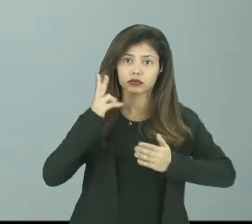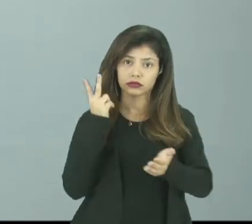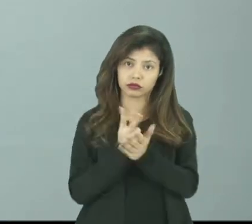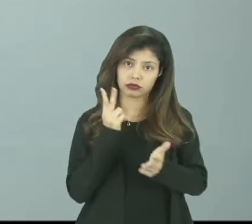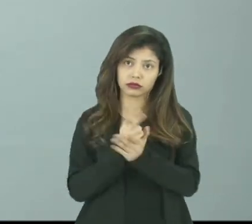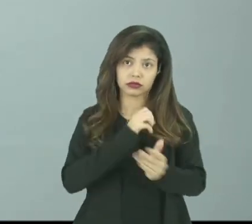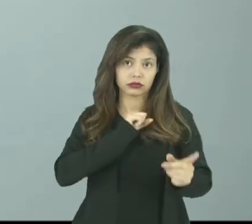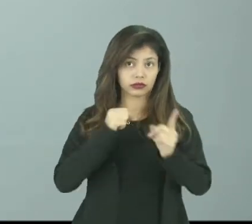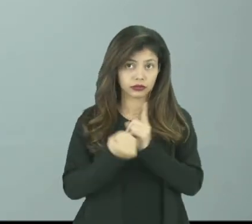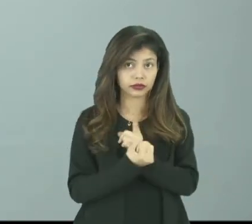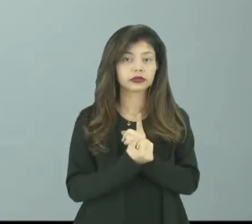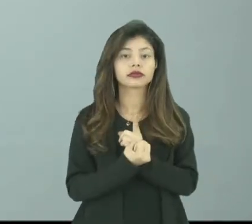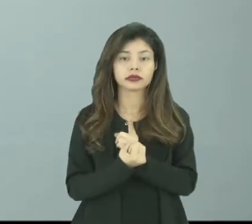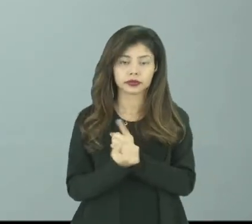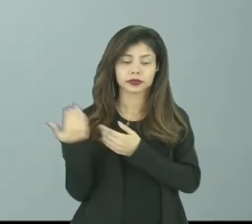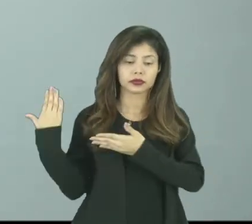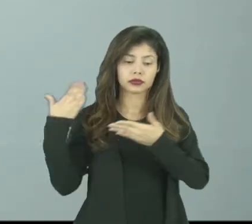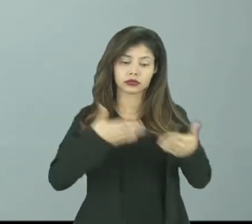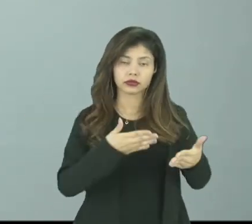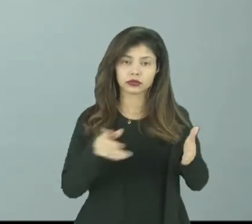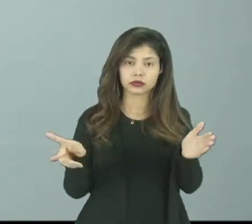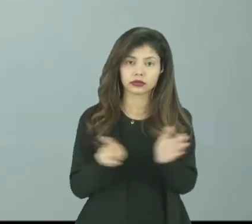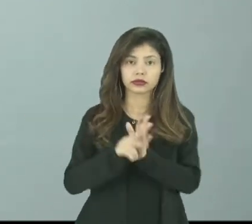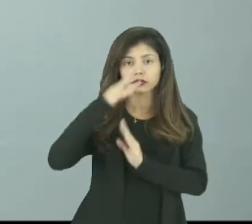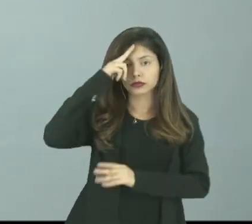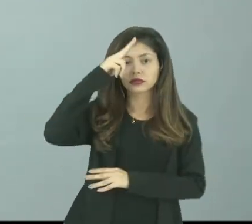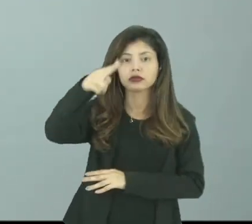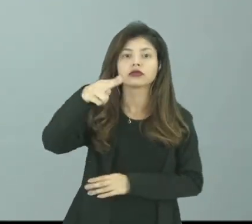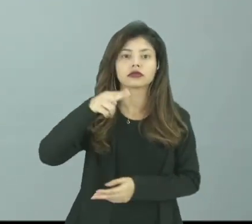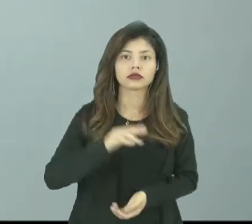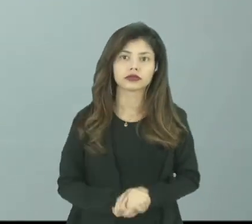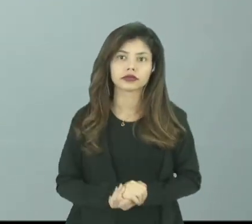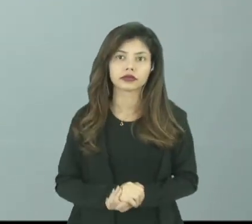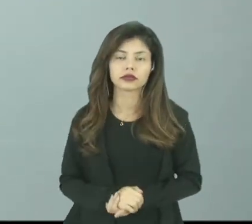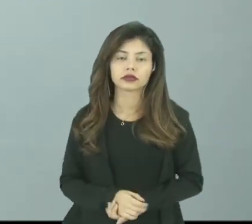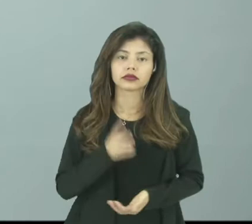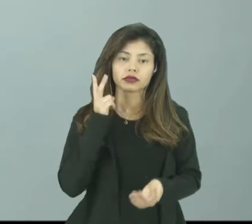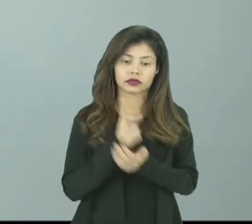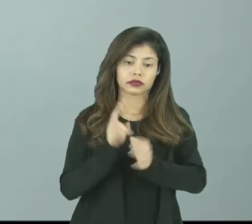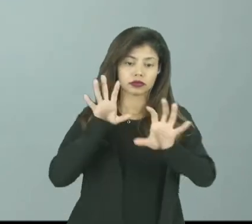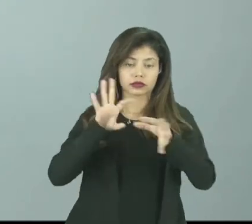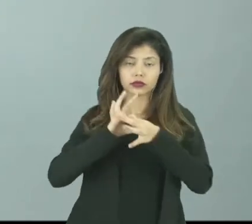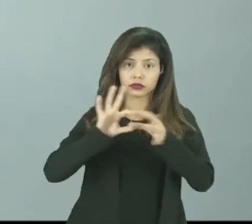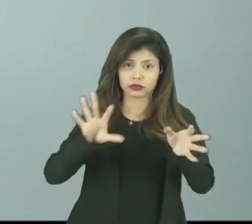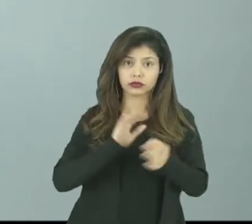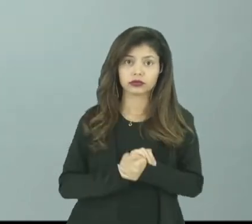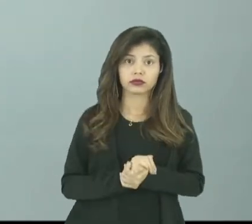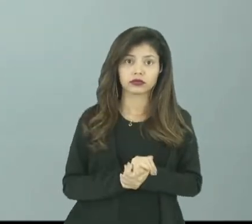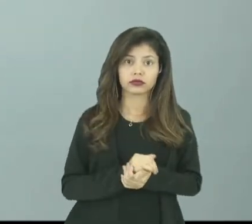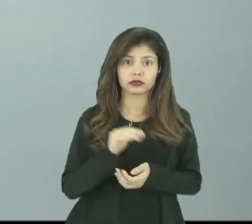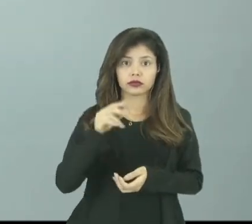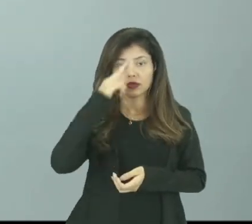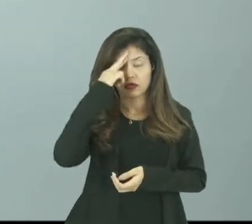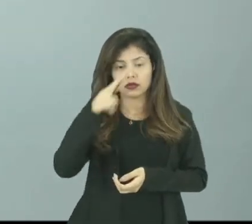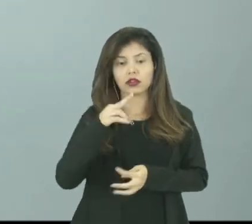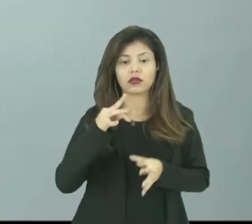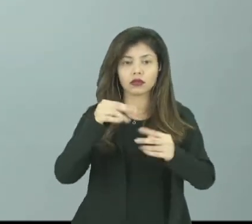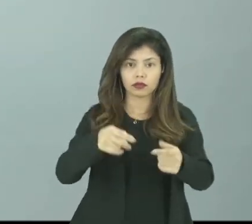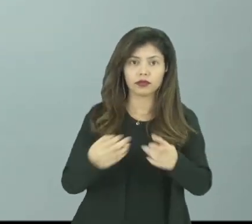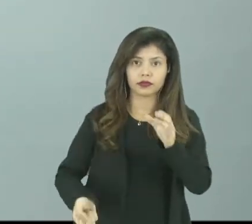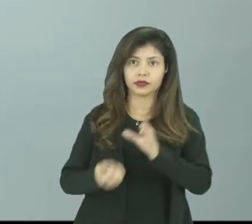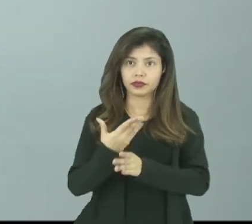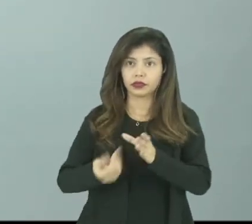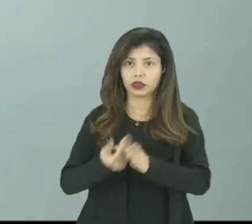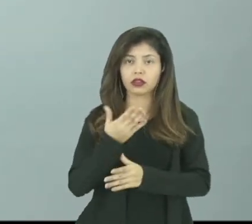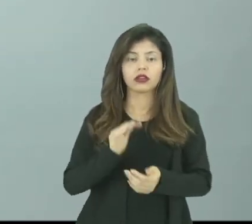uma sociedade com uma determinada autoridade, com o rei, sendo que ele é livre, ele é o dono dos meios de produção,